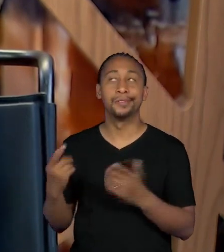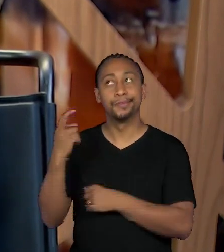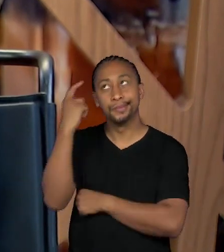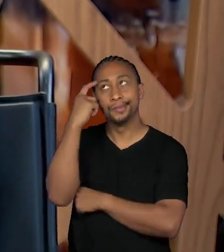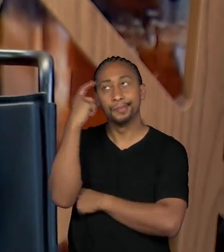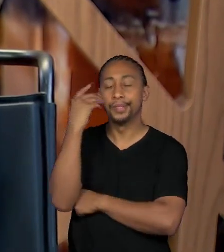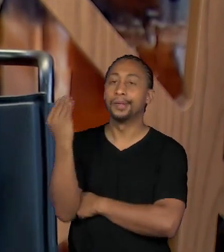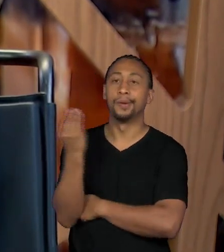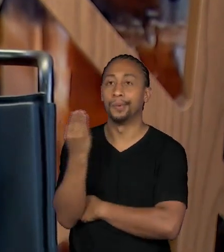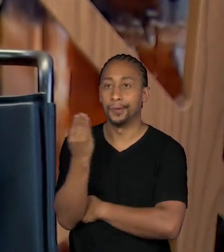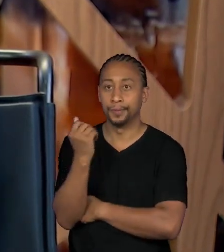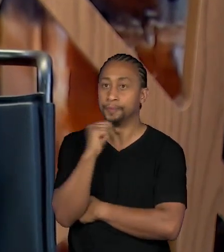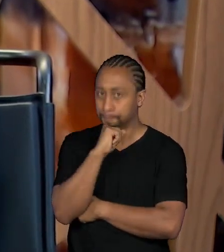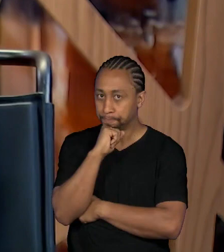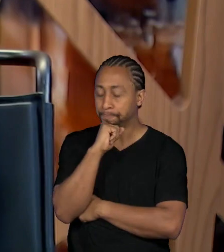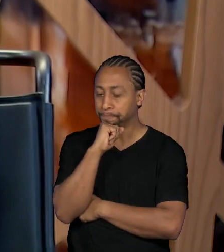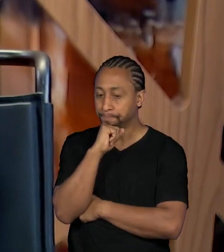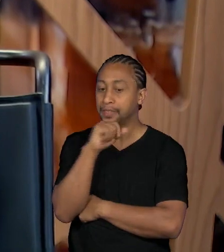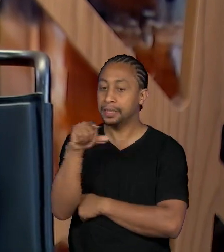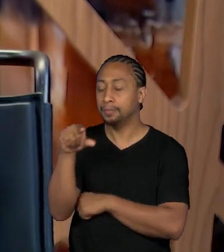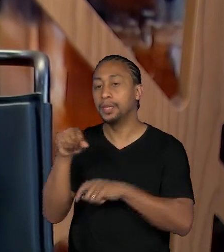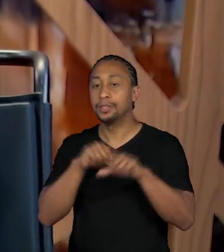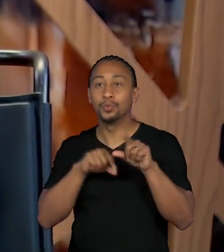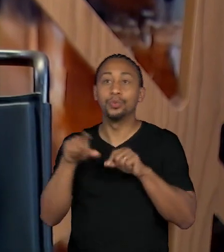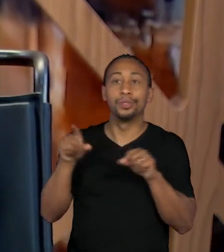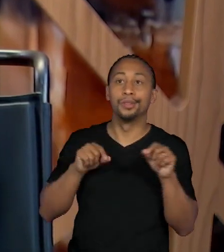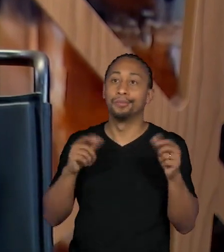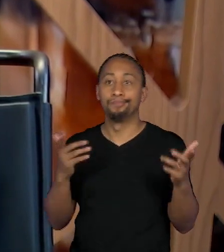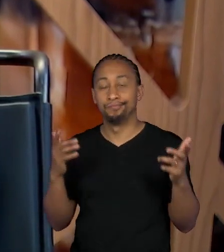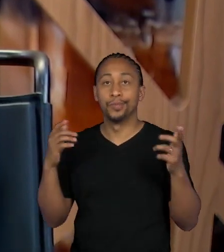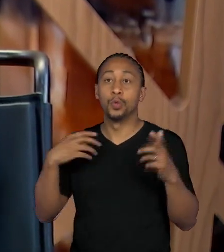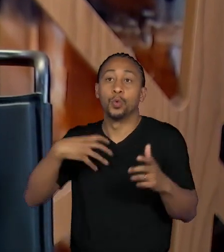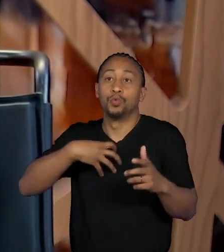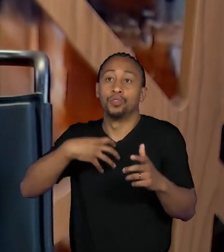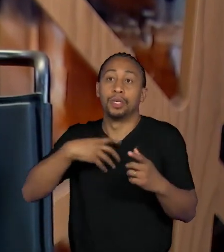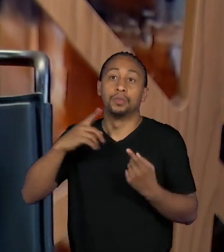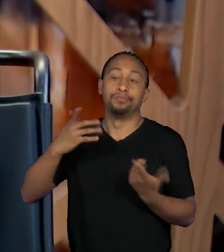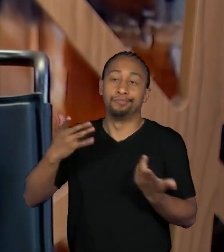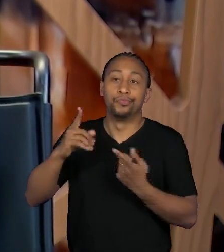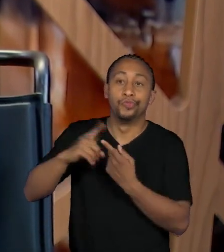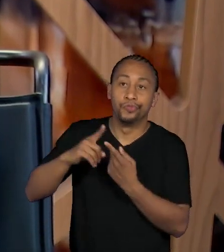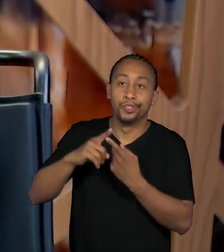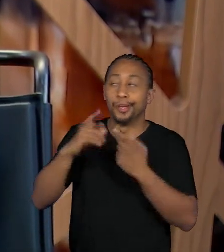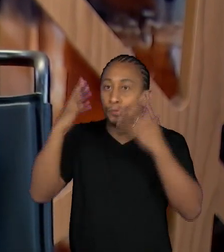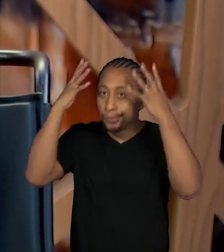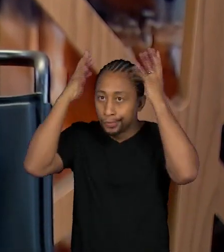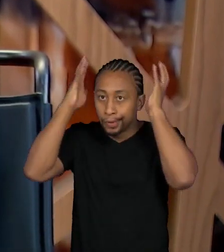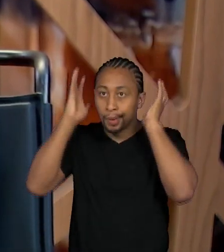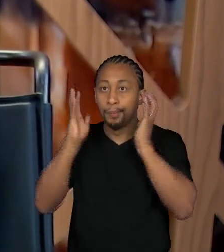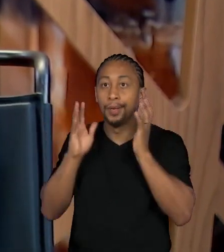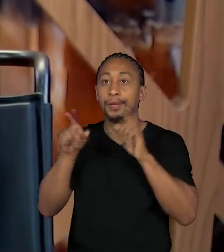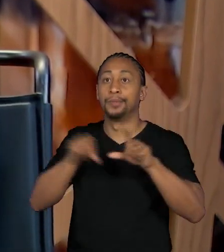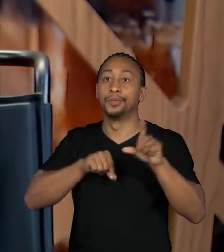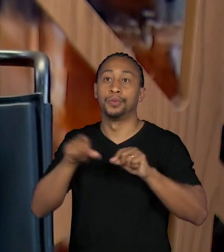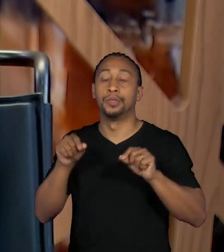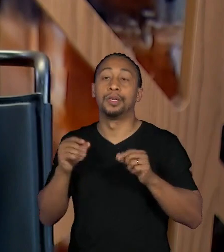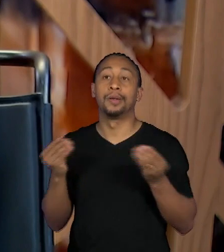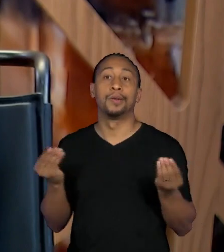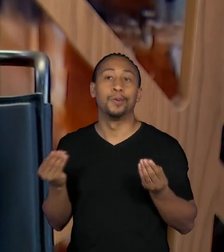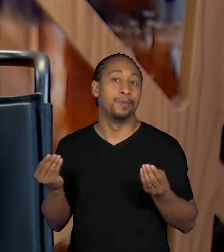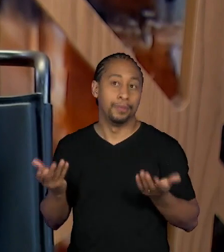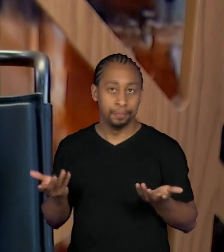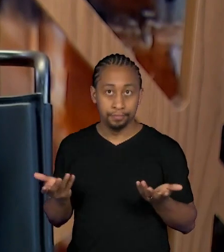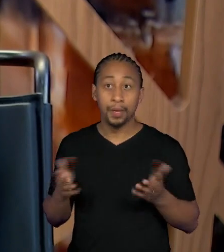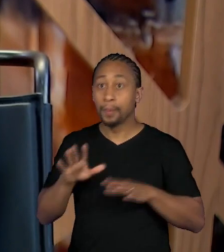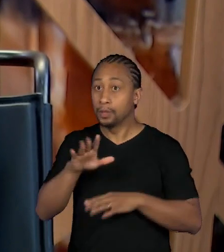pensa que é uma escolha subjetiva o tipo de cabelo que a gente vai usar, quando na verdade,